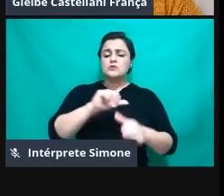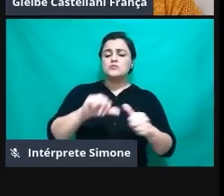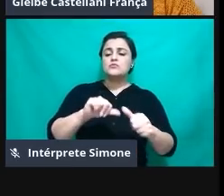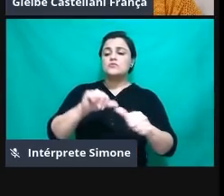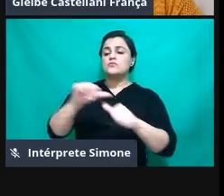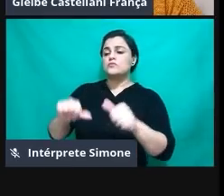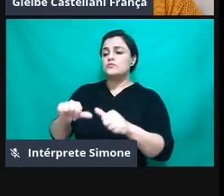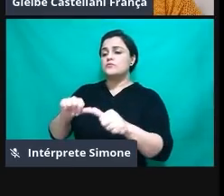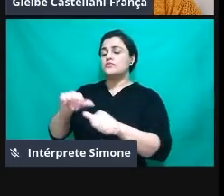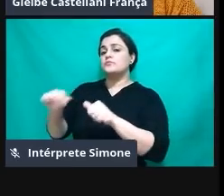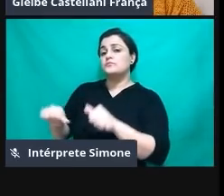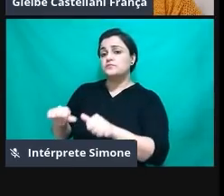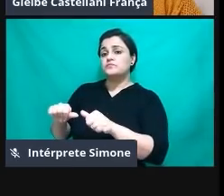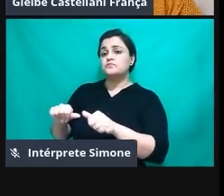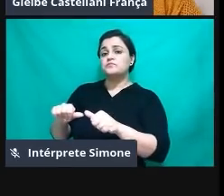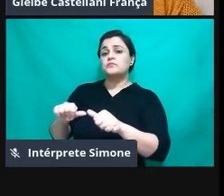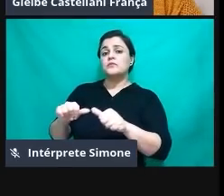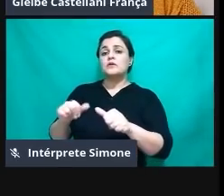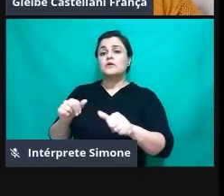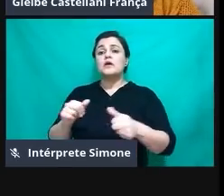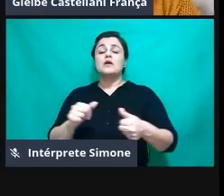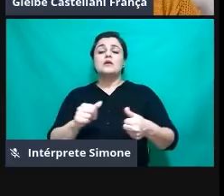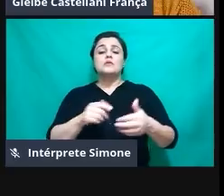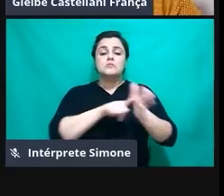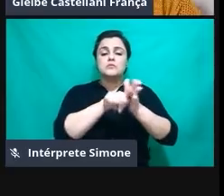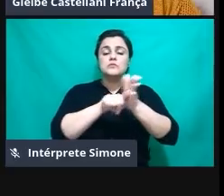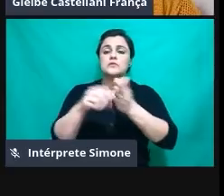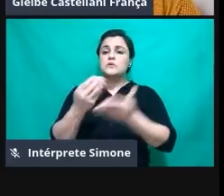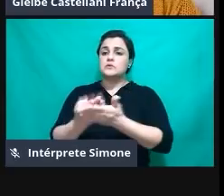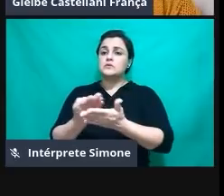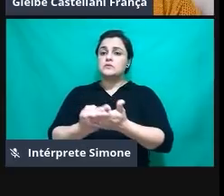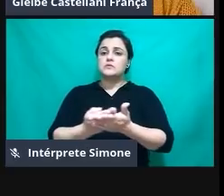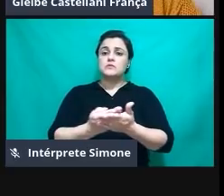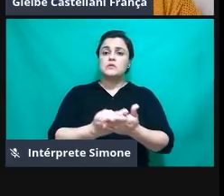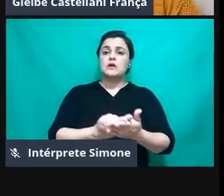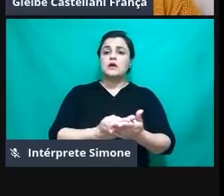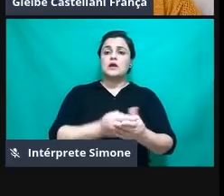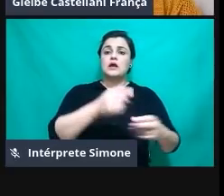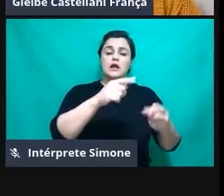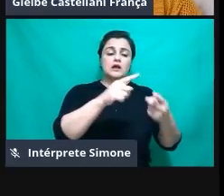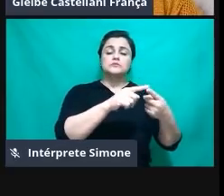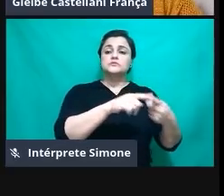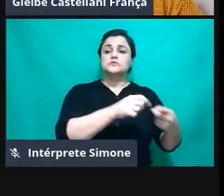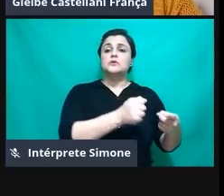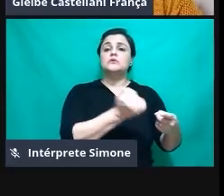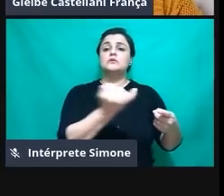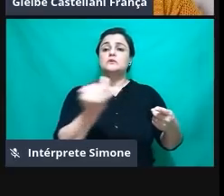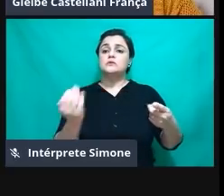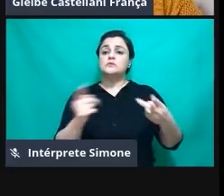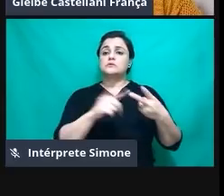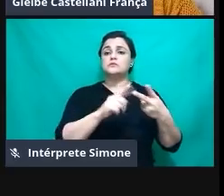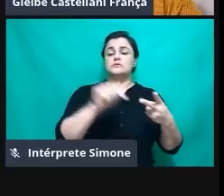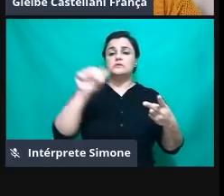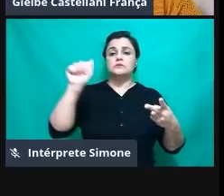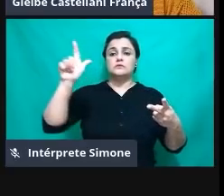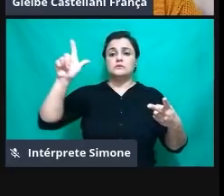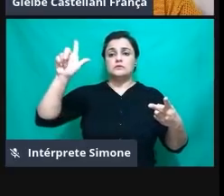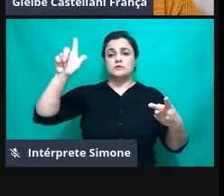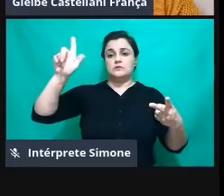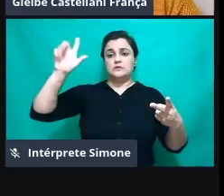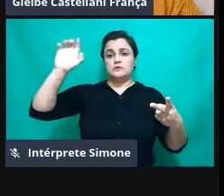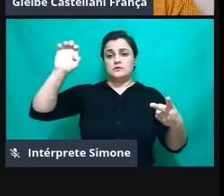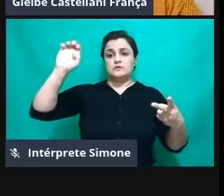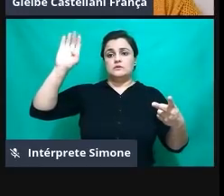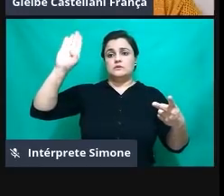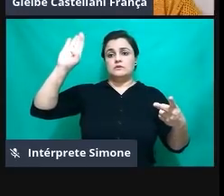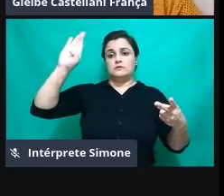das unidades temáticas eu tenho os números, eu tenho a álgebra, eu tenho geometria, eu tenho grandezas e